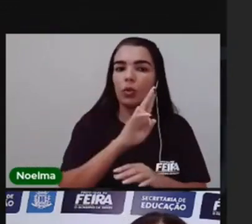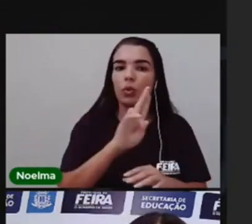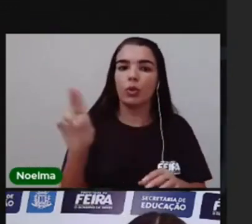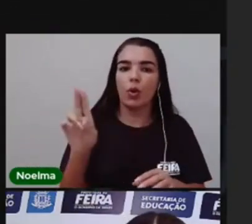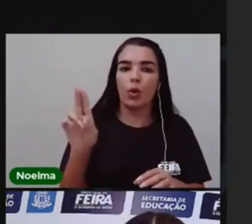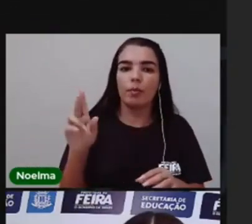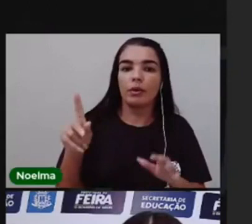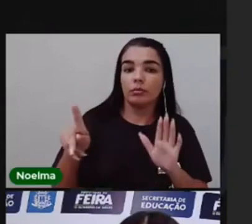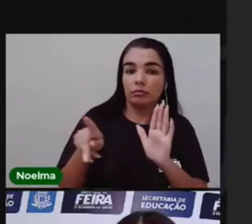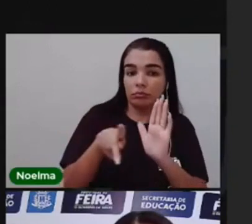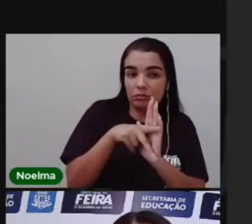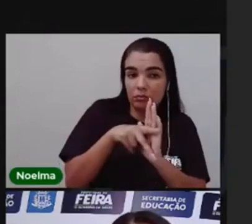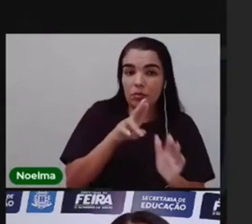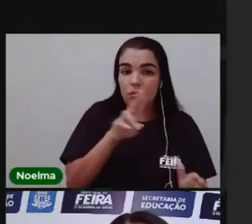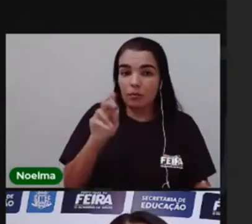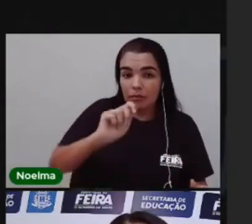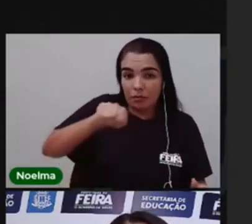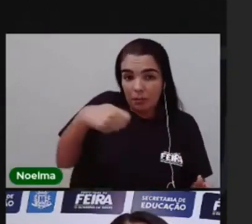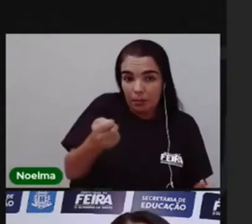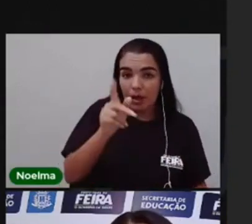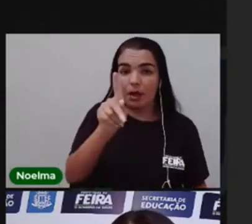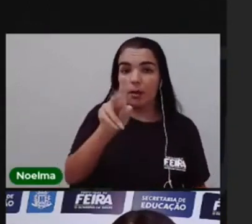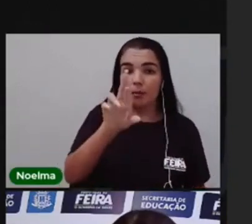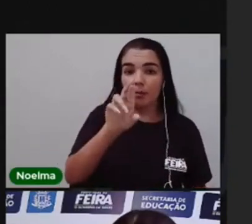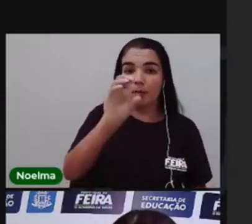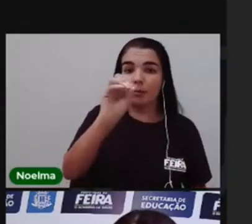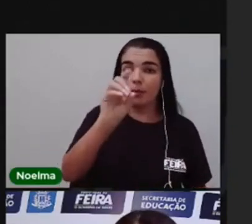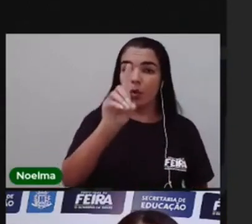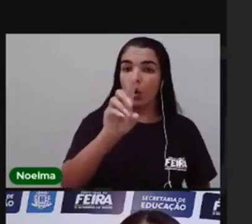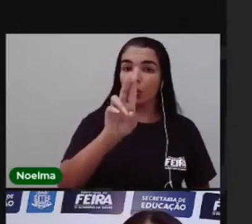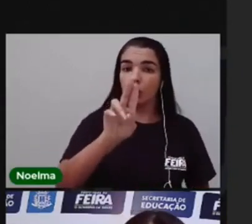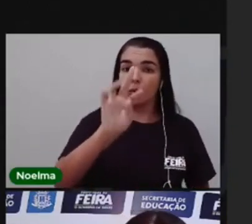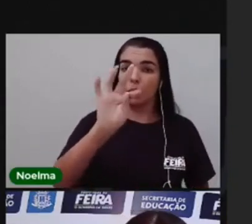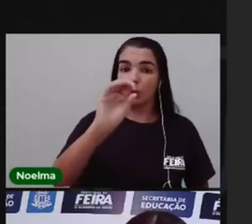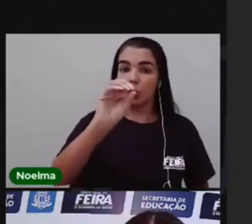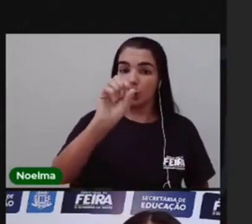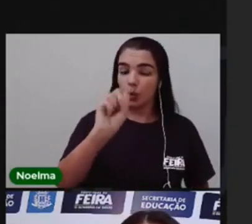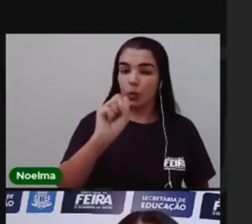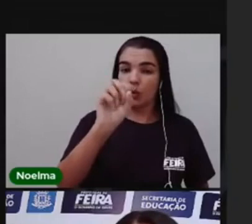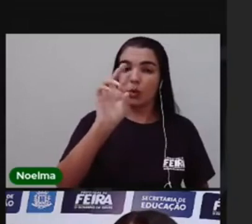seres produtores, ou pode ser chamados também de autotróficos